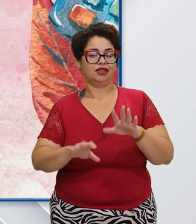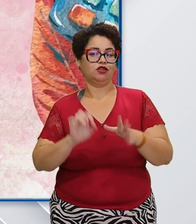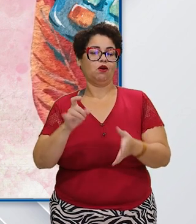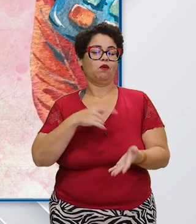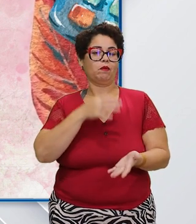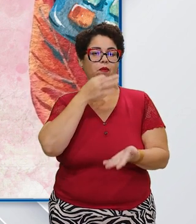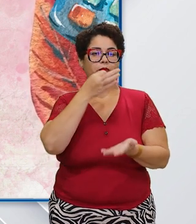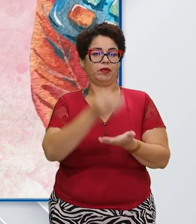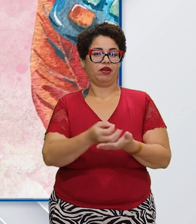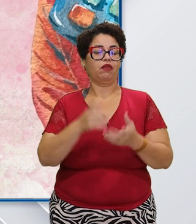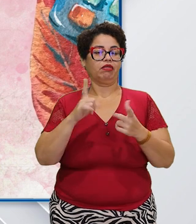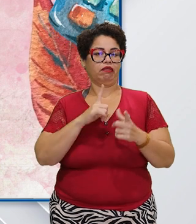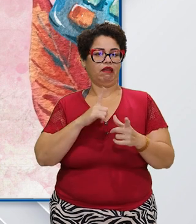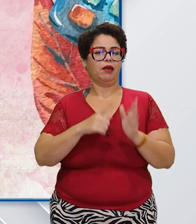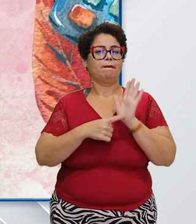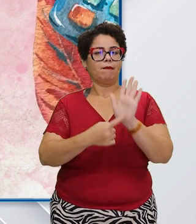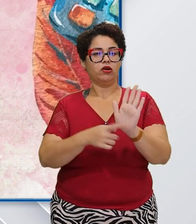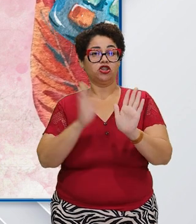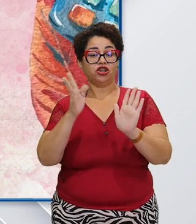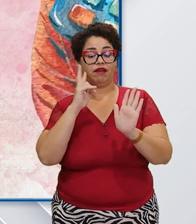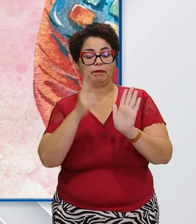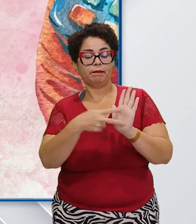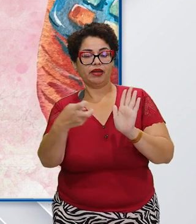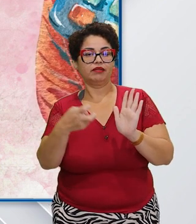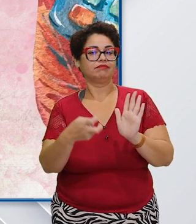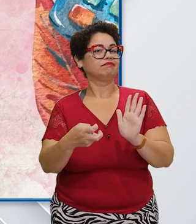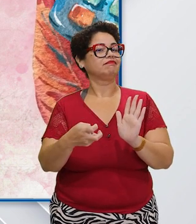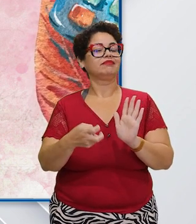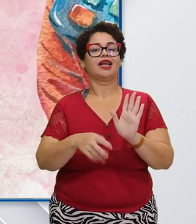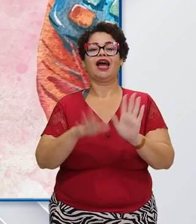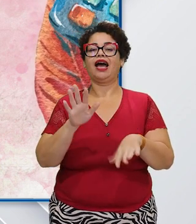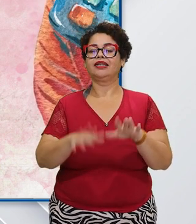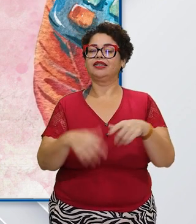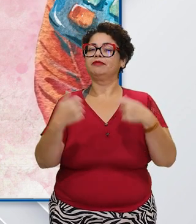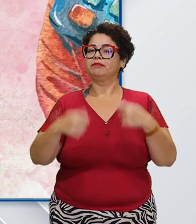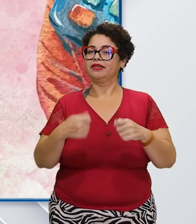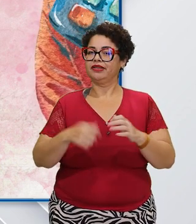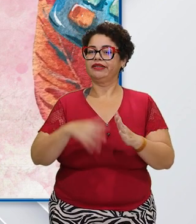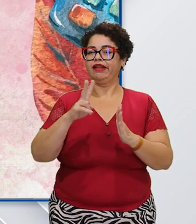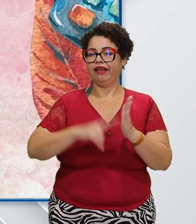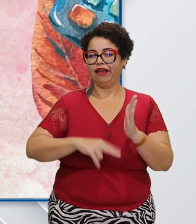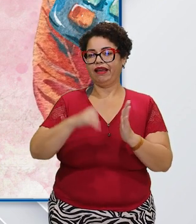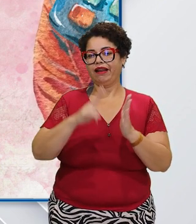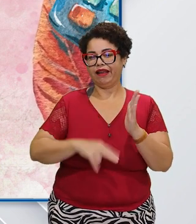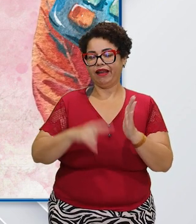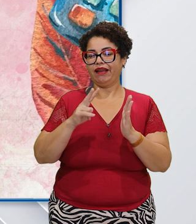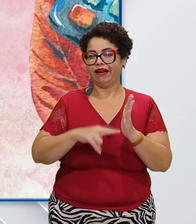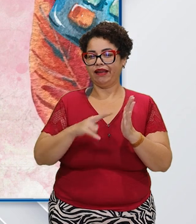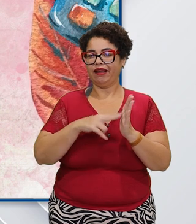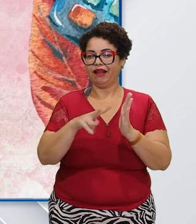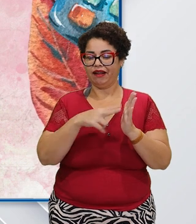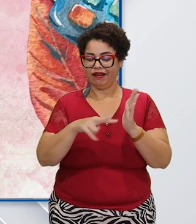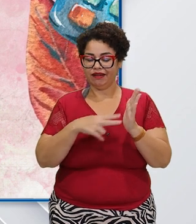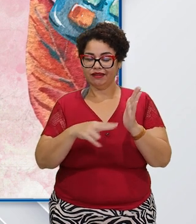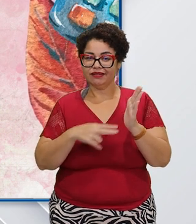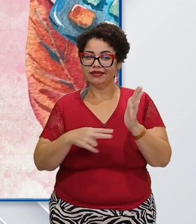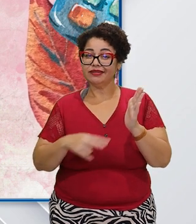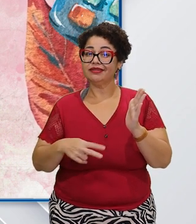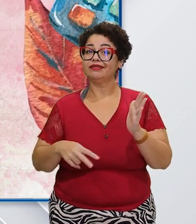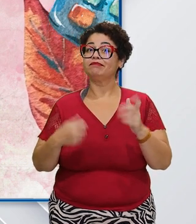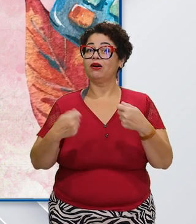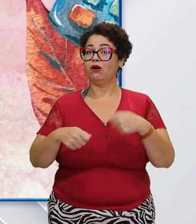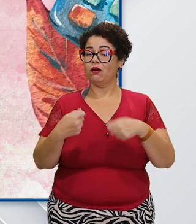de vista estão explícitos no texto muitas vezes faz necessário recuperá-los no texto ou seja